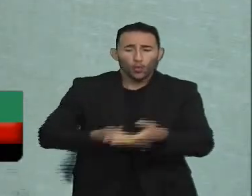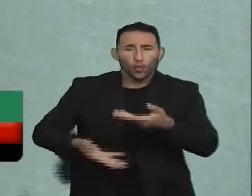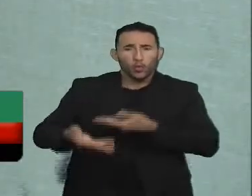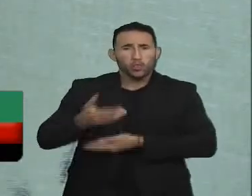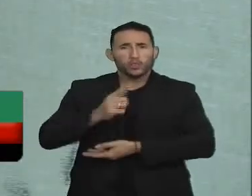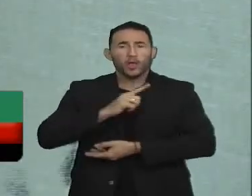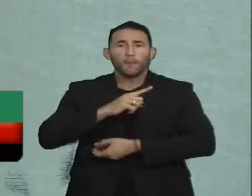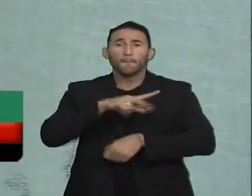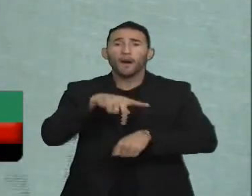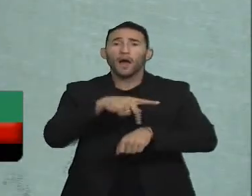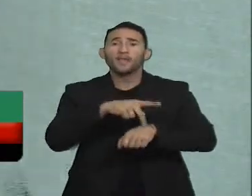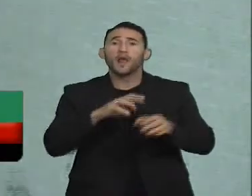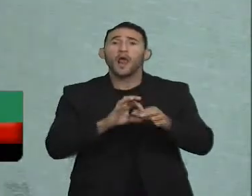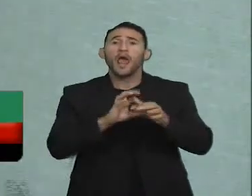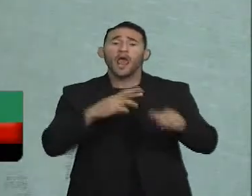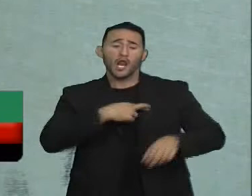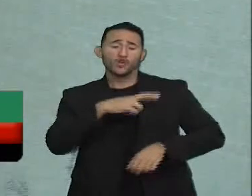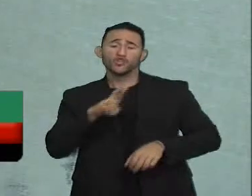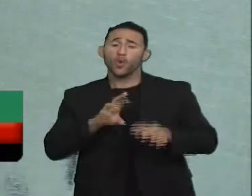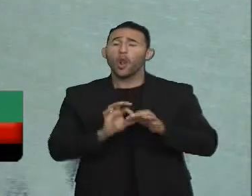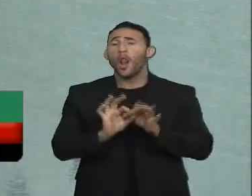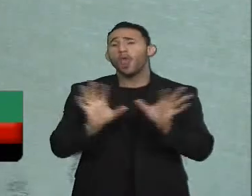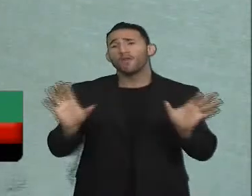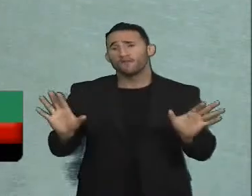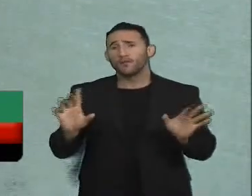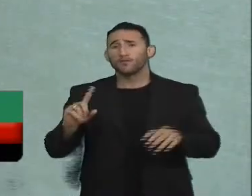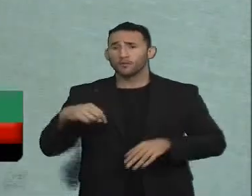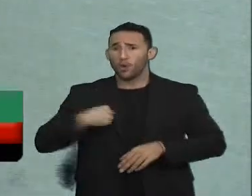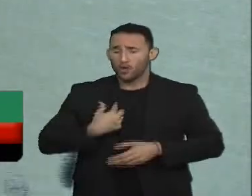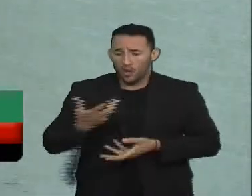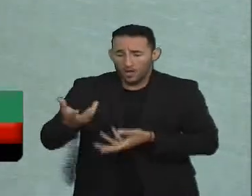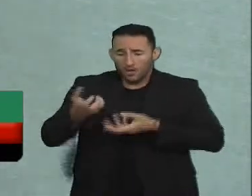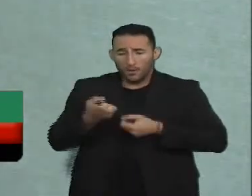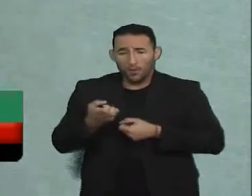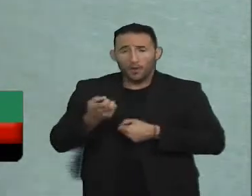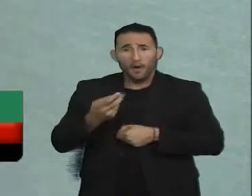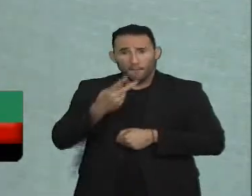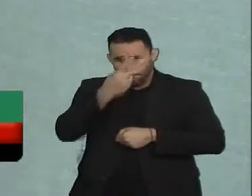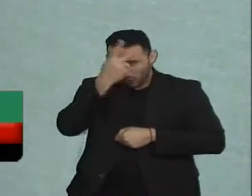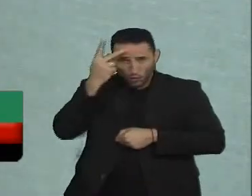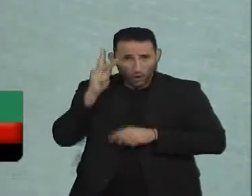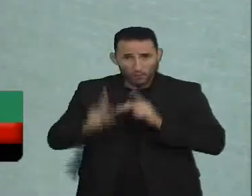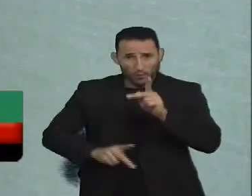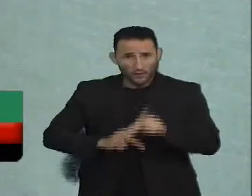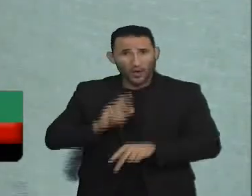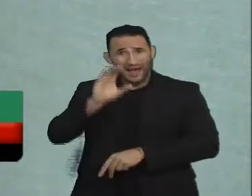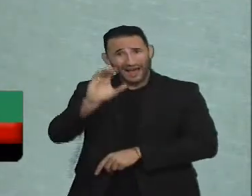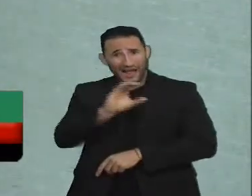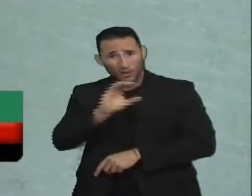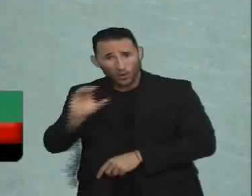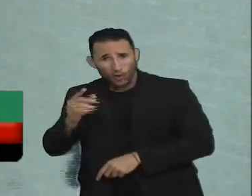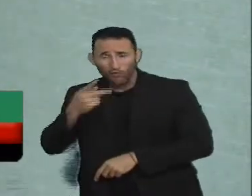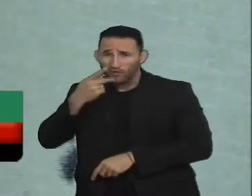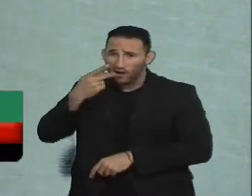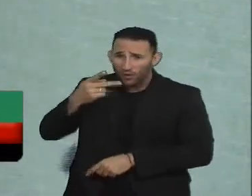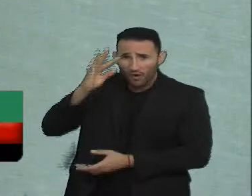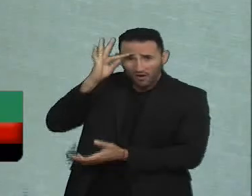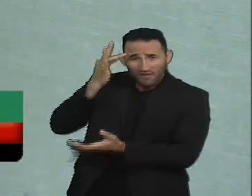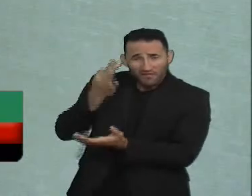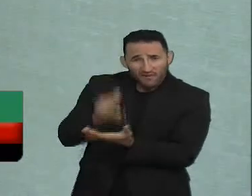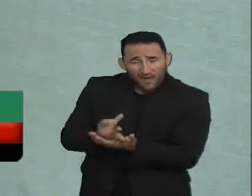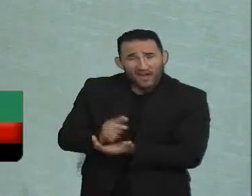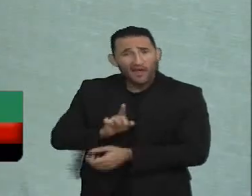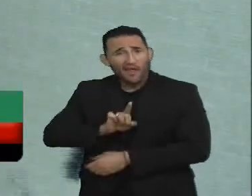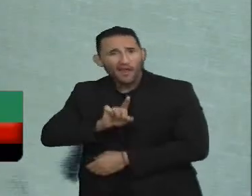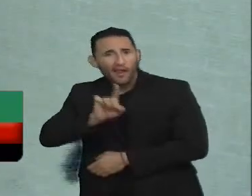país laico. A gente acabou de receber aqui os católicos, peregrinos, falando da fé, né, lá